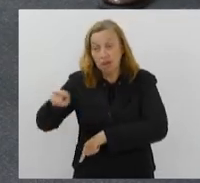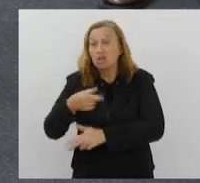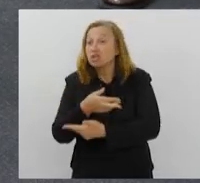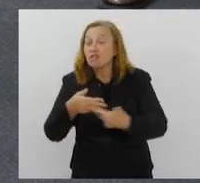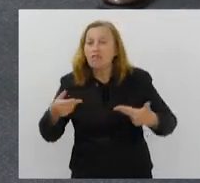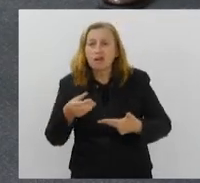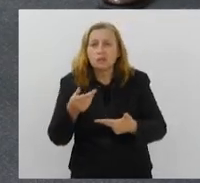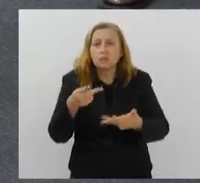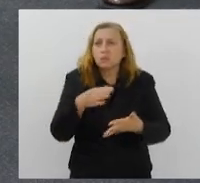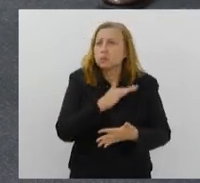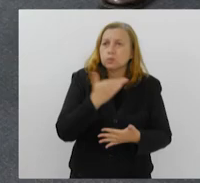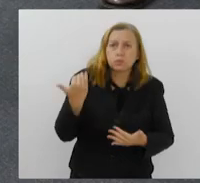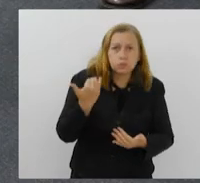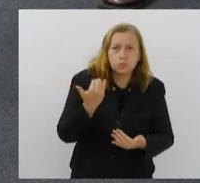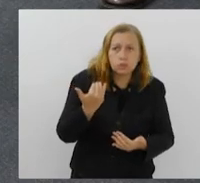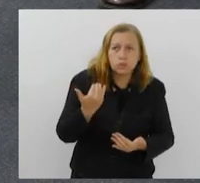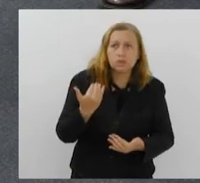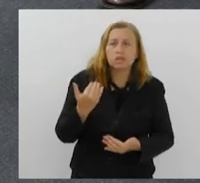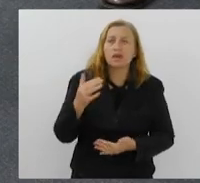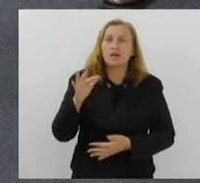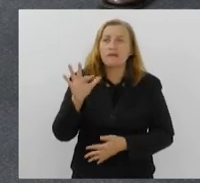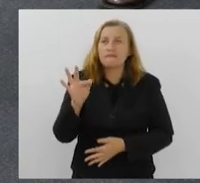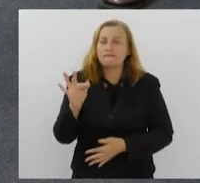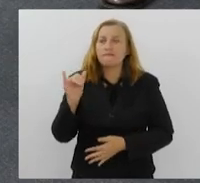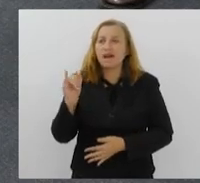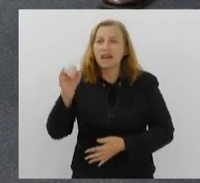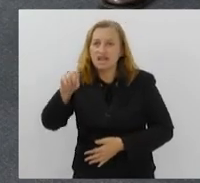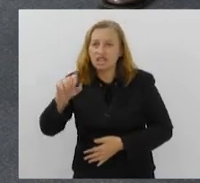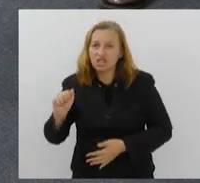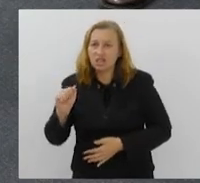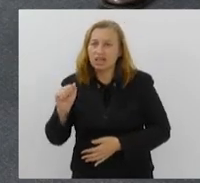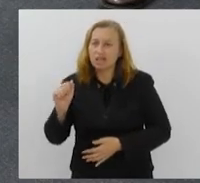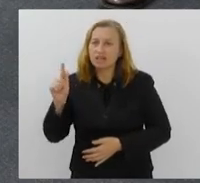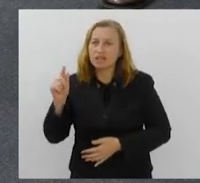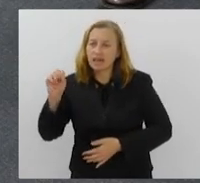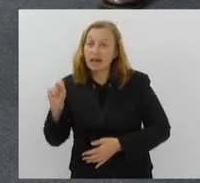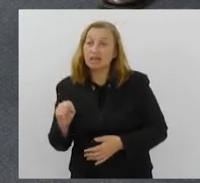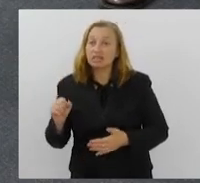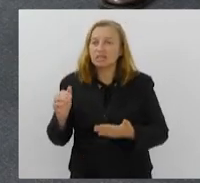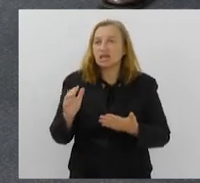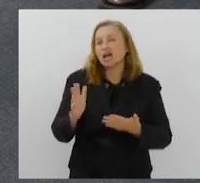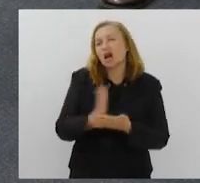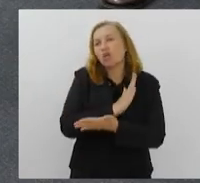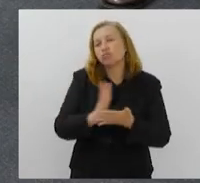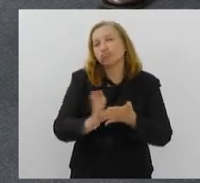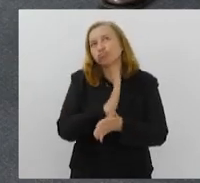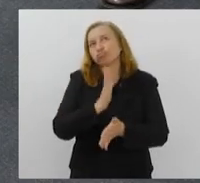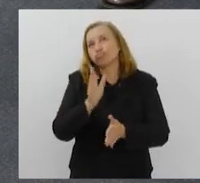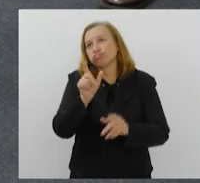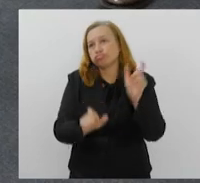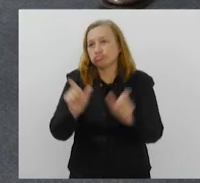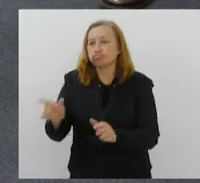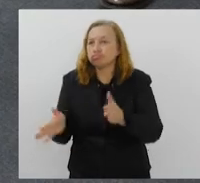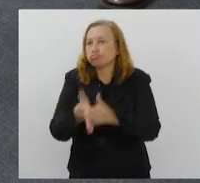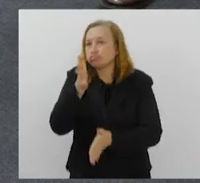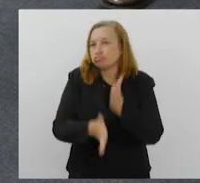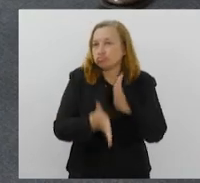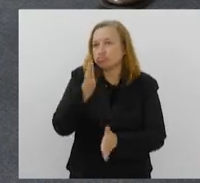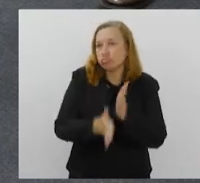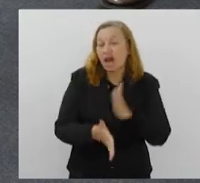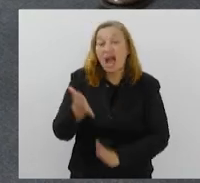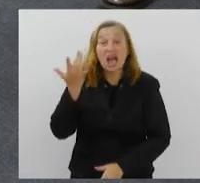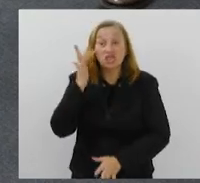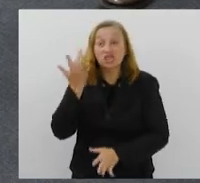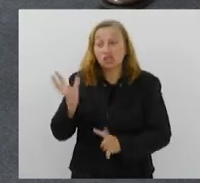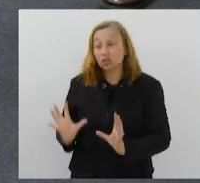muitas mortes na faixa de Gaza, etc., muitas pessoas acabam confundindo o governo com uma comunidade e